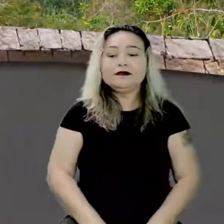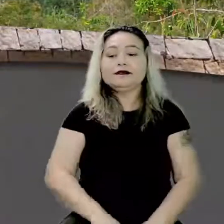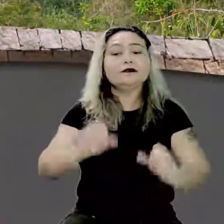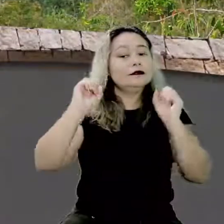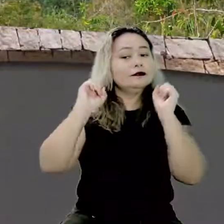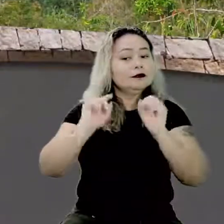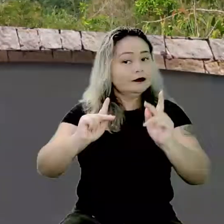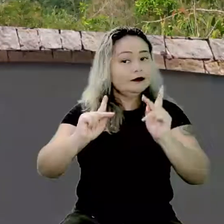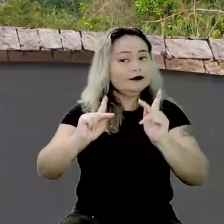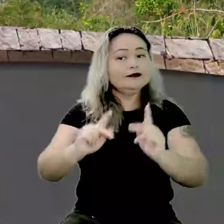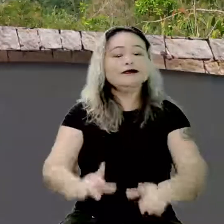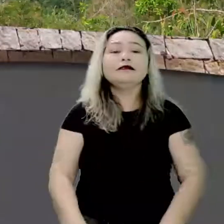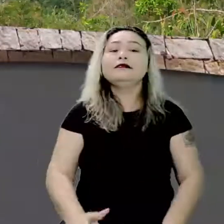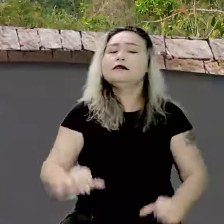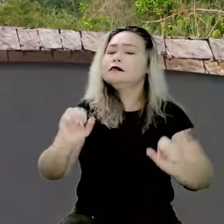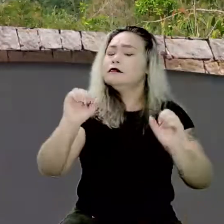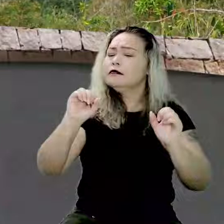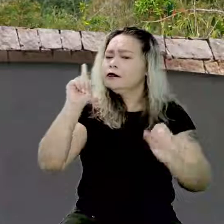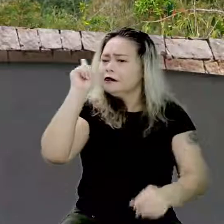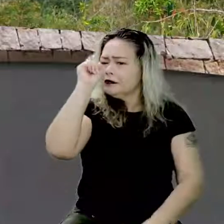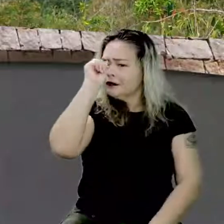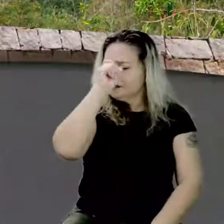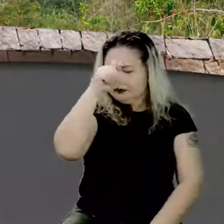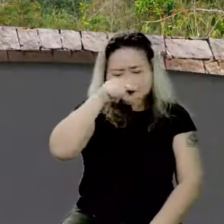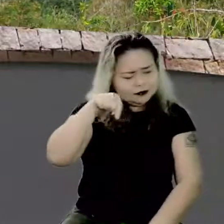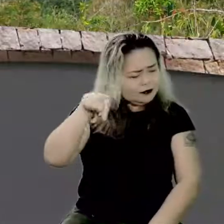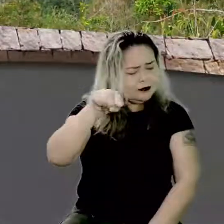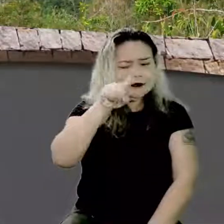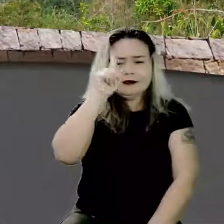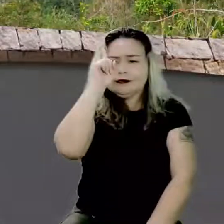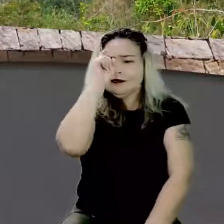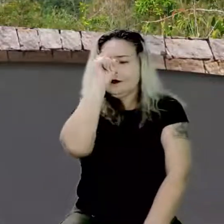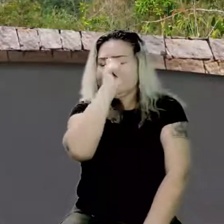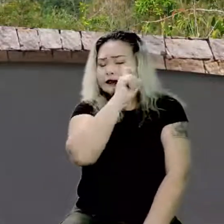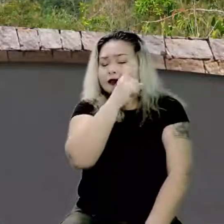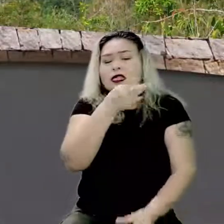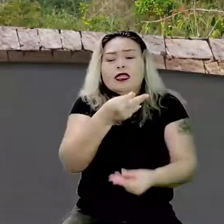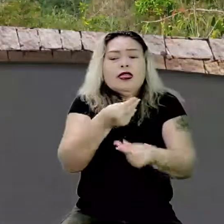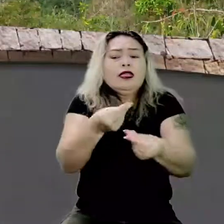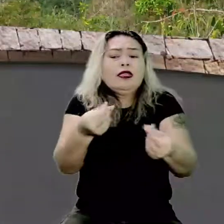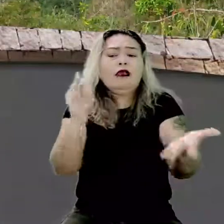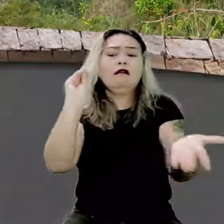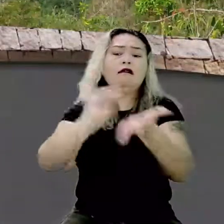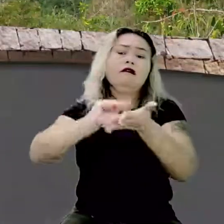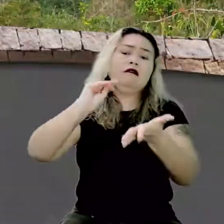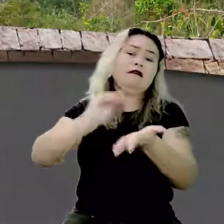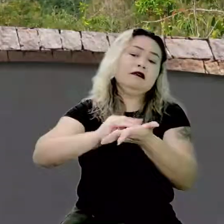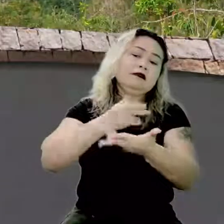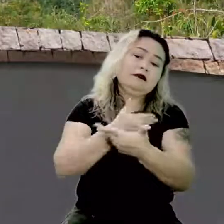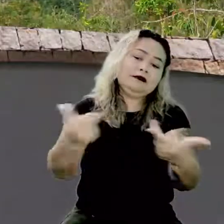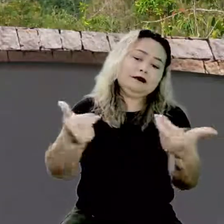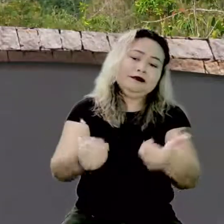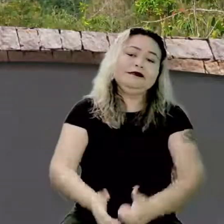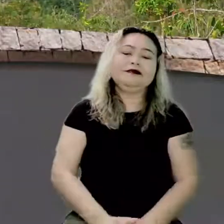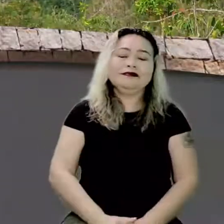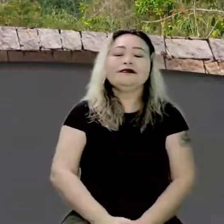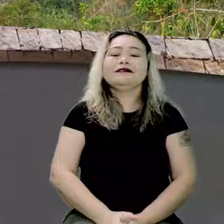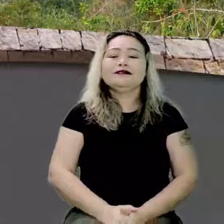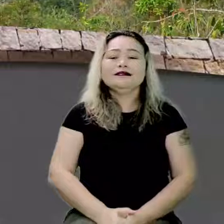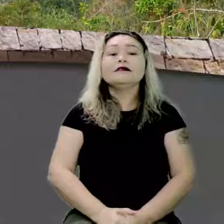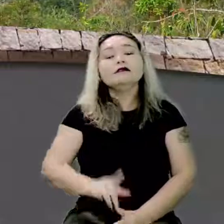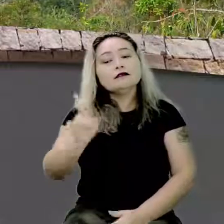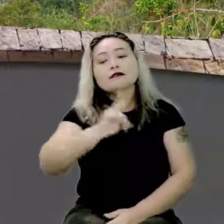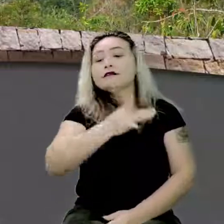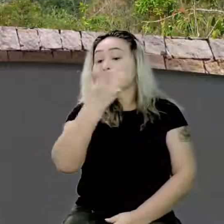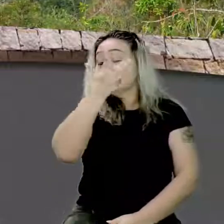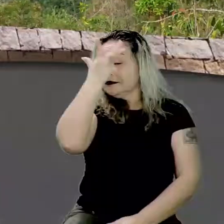Ok? E era tudo muito difícil, tudo muito escasso. Ok? O pessoal